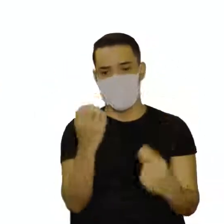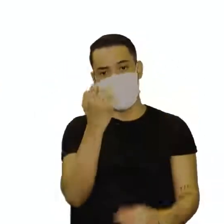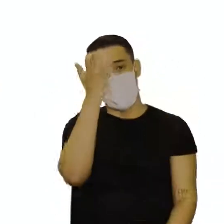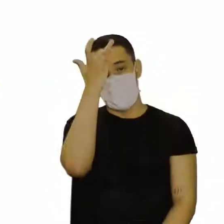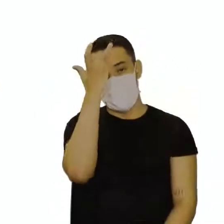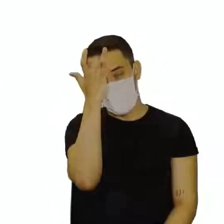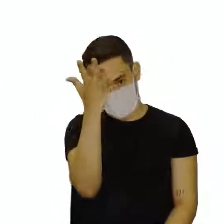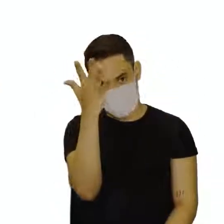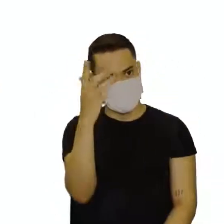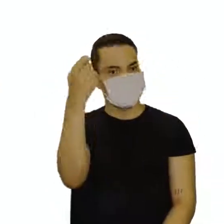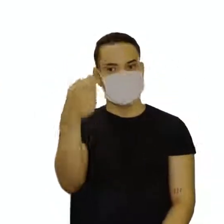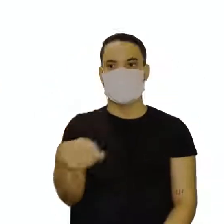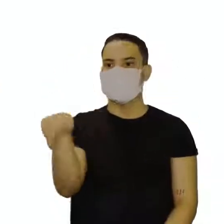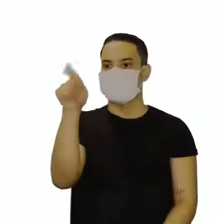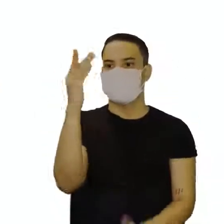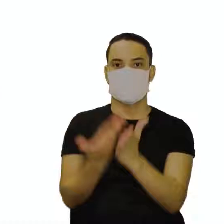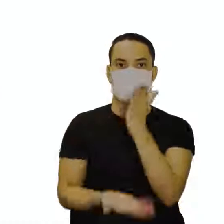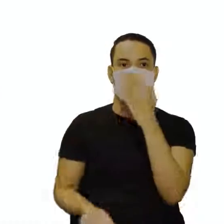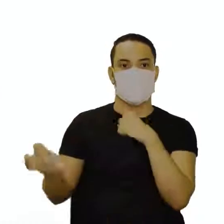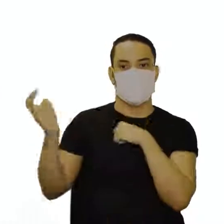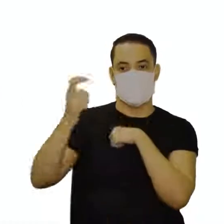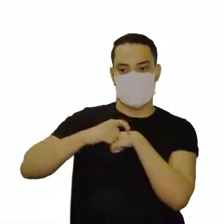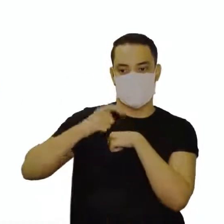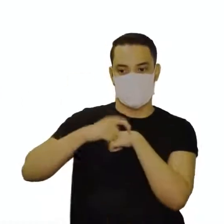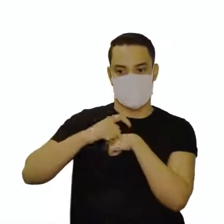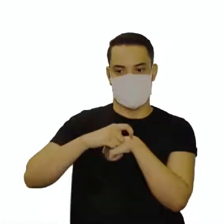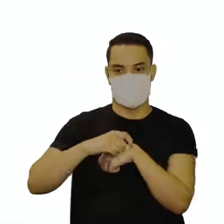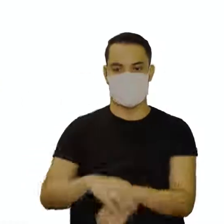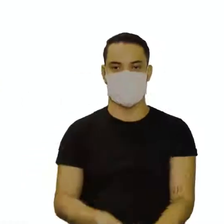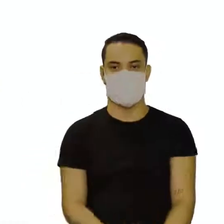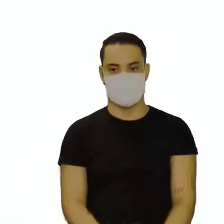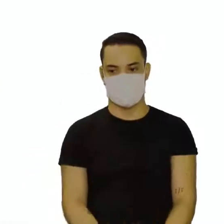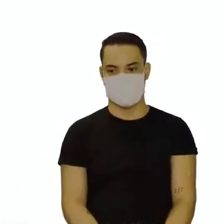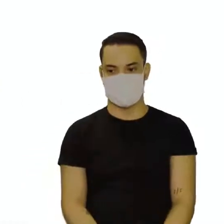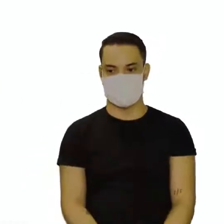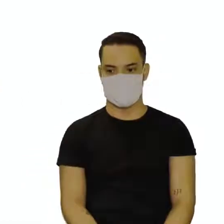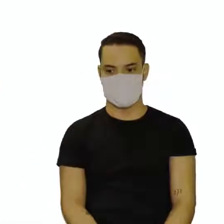direto, não precisa perder tempo aí.